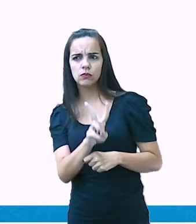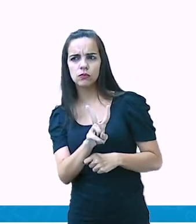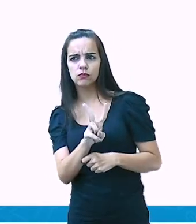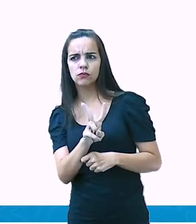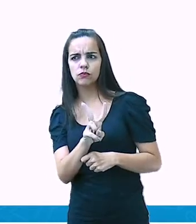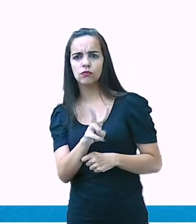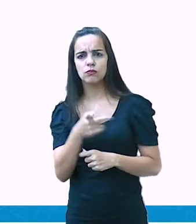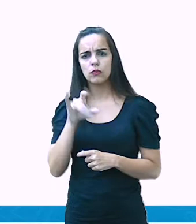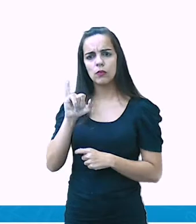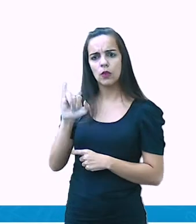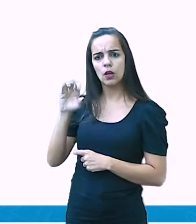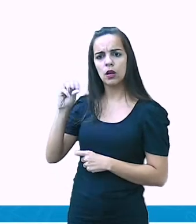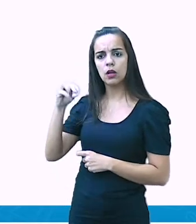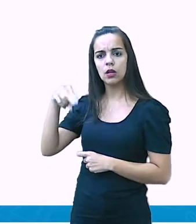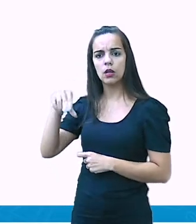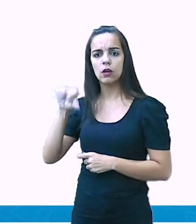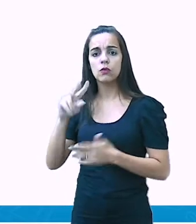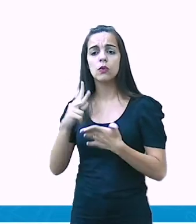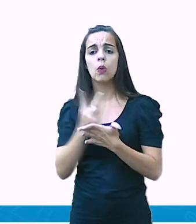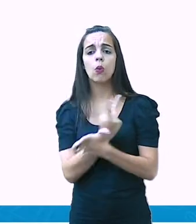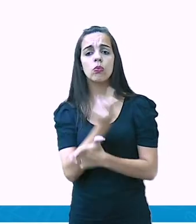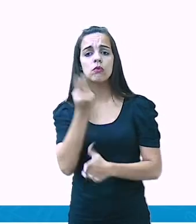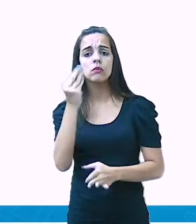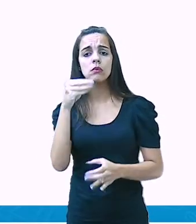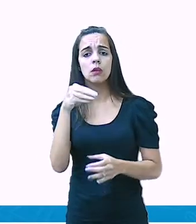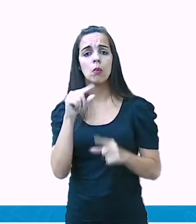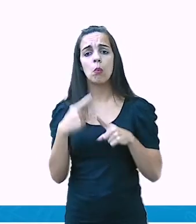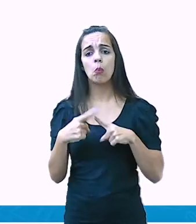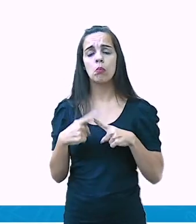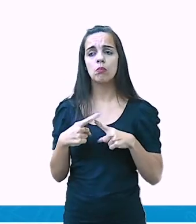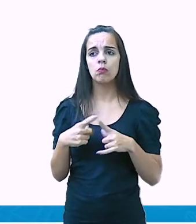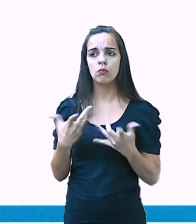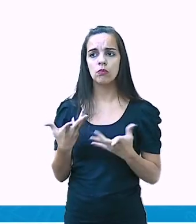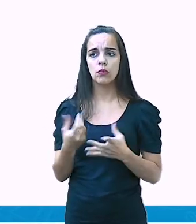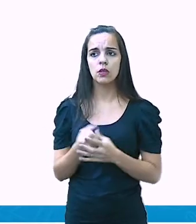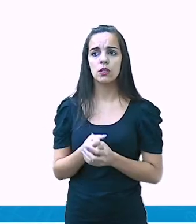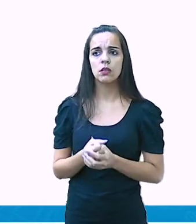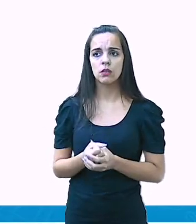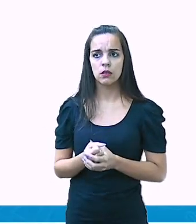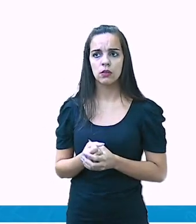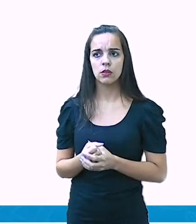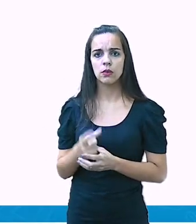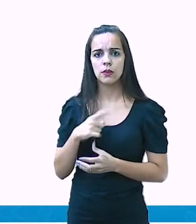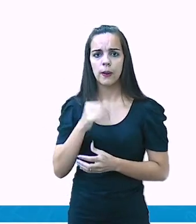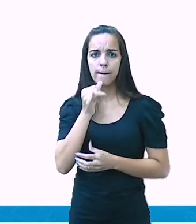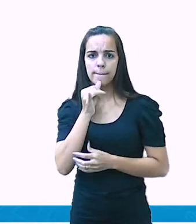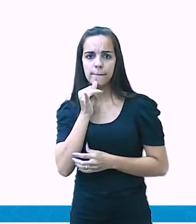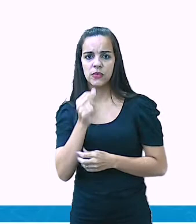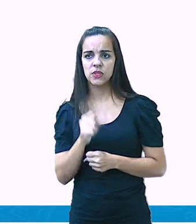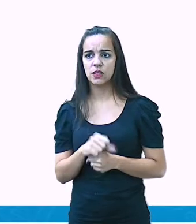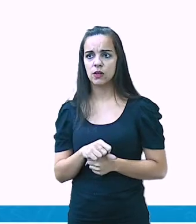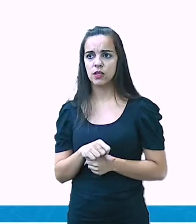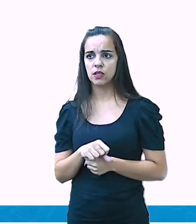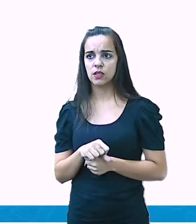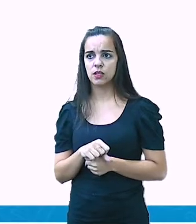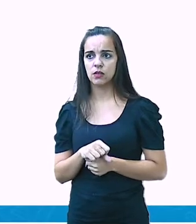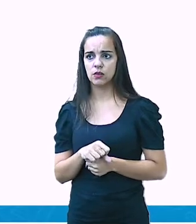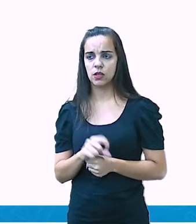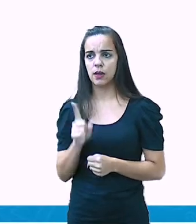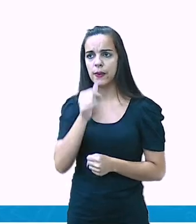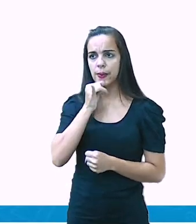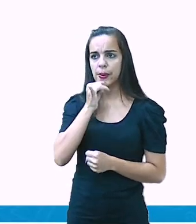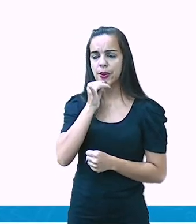de íon. Então, íons são átomos que ganharam ou